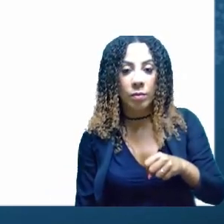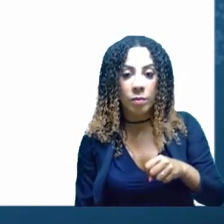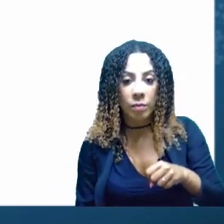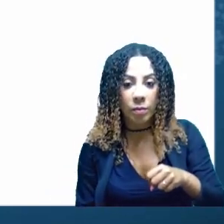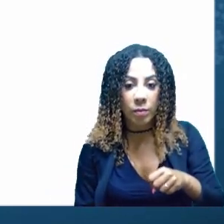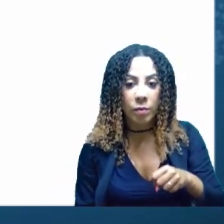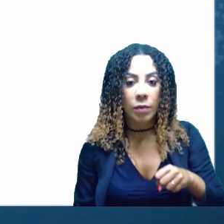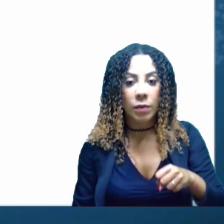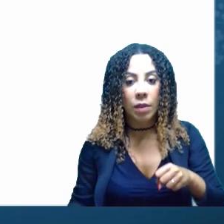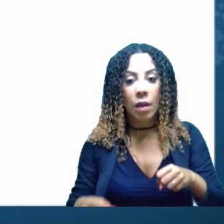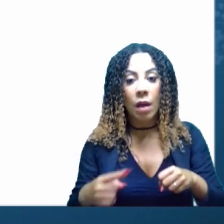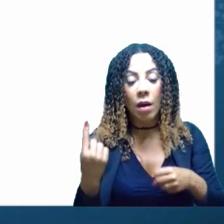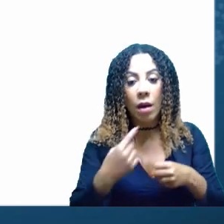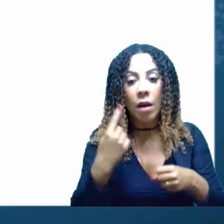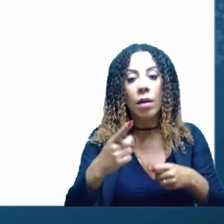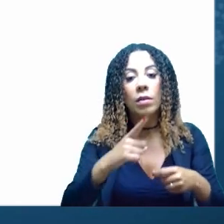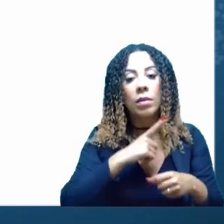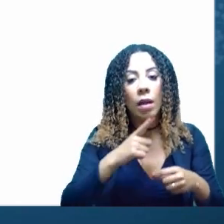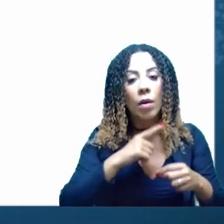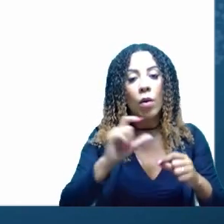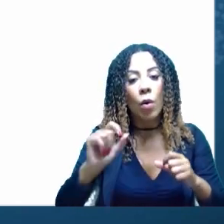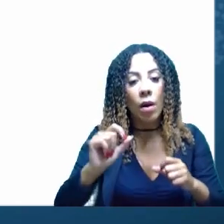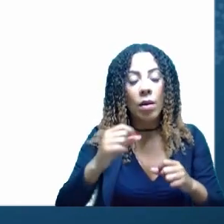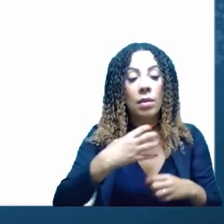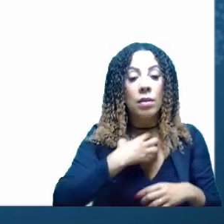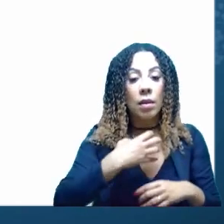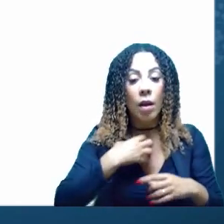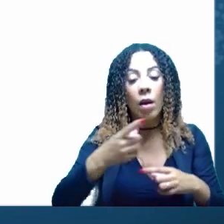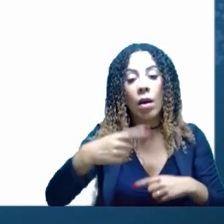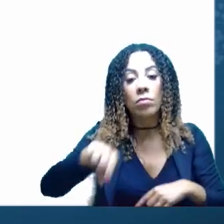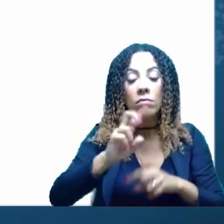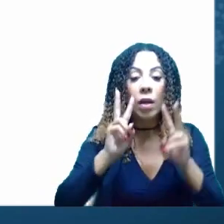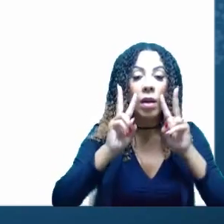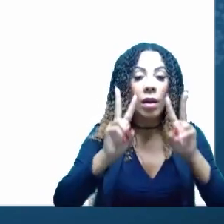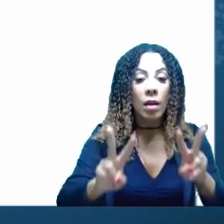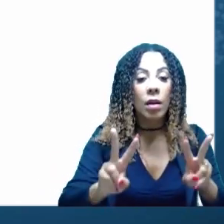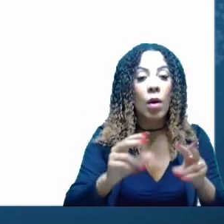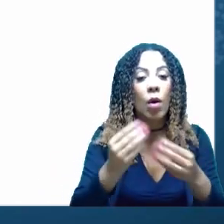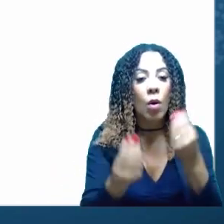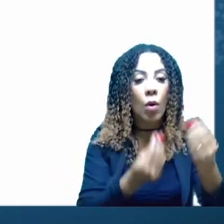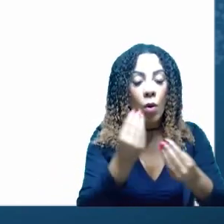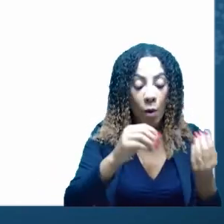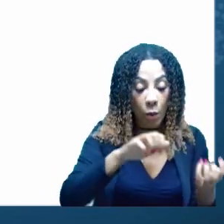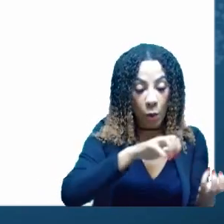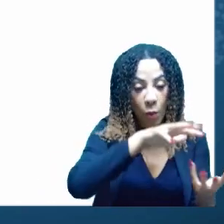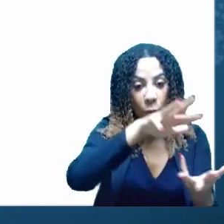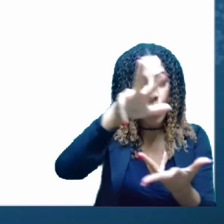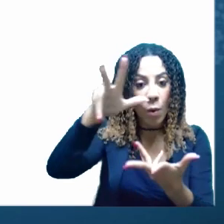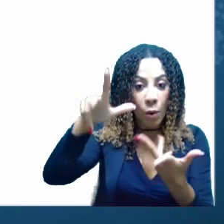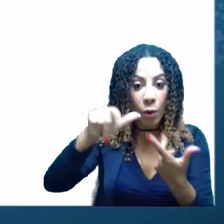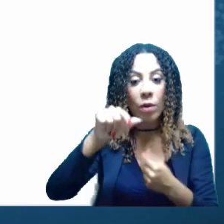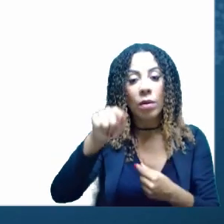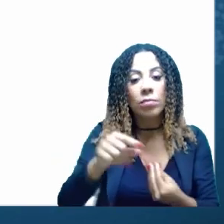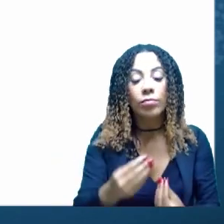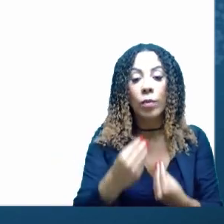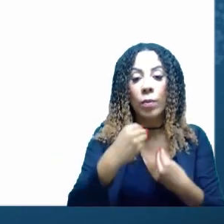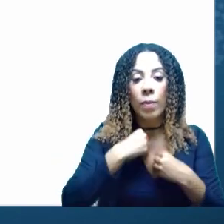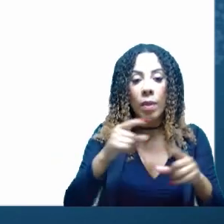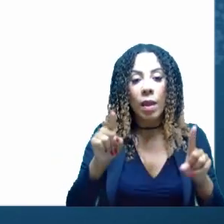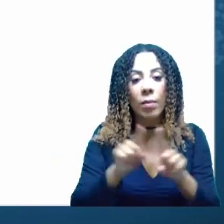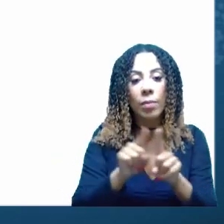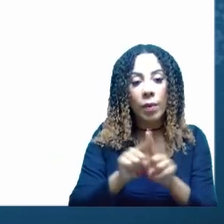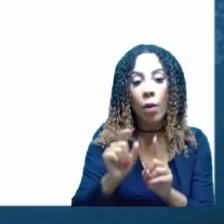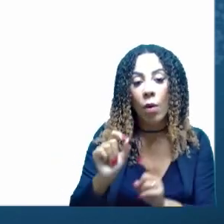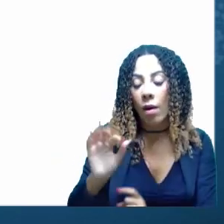que nós estamos enxergando o mundo, quando na verdade nós enxergamos apenas uma pequena fração desse mundo. Isso nos leva justamente à falácia